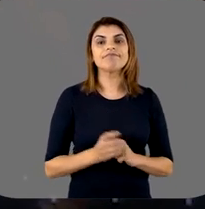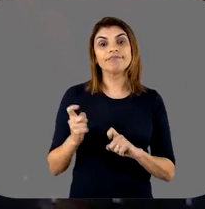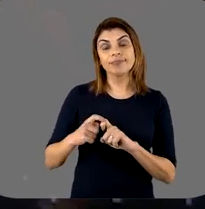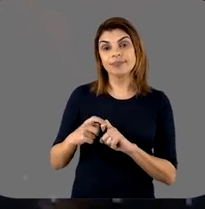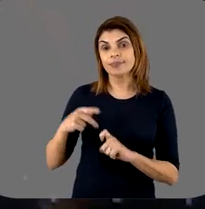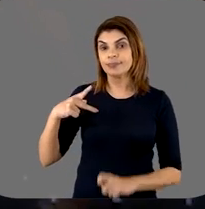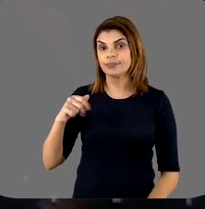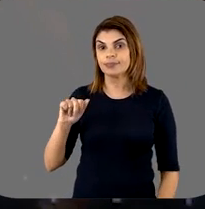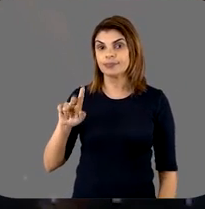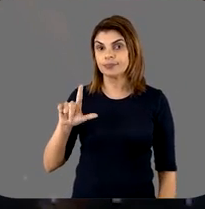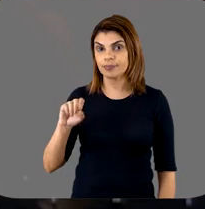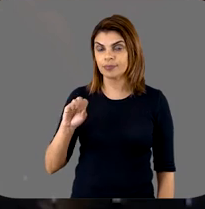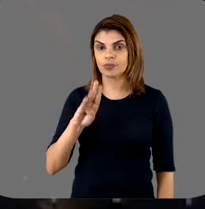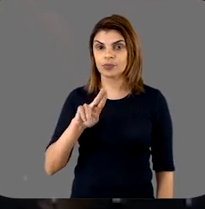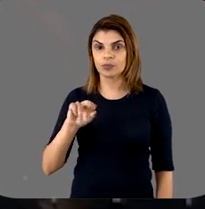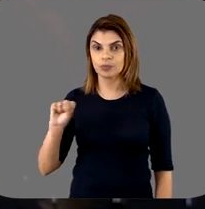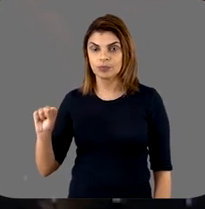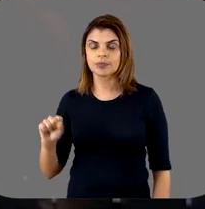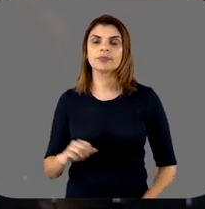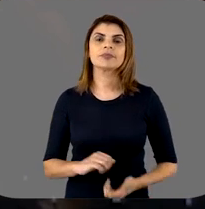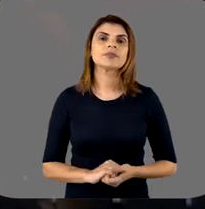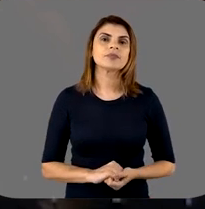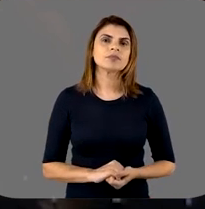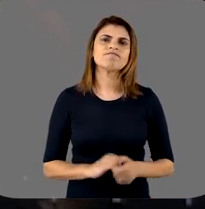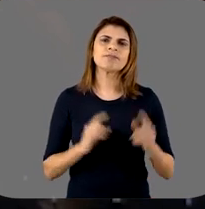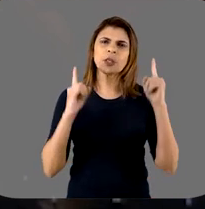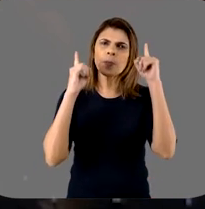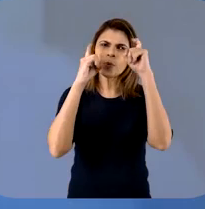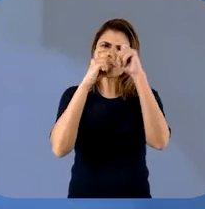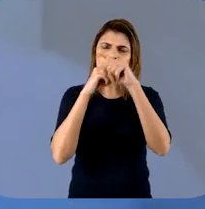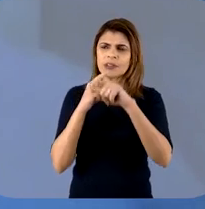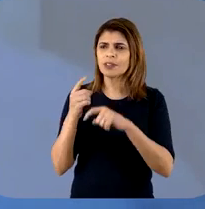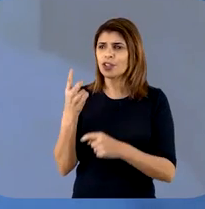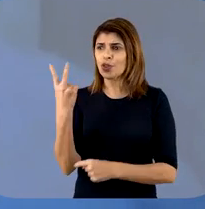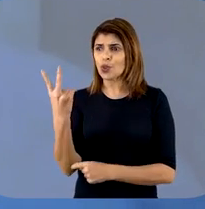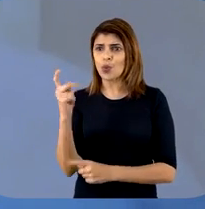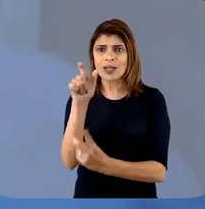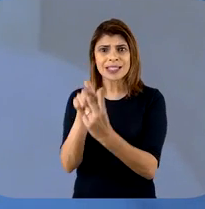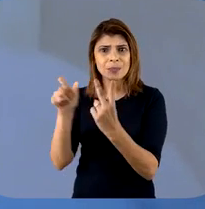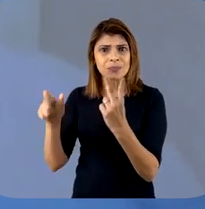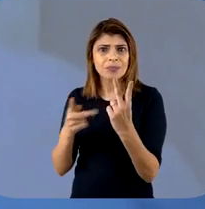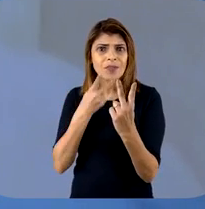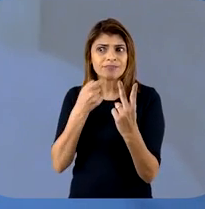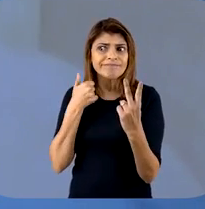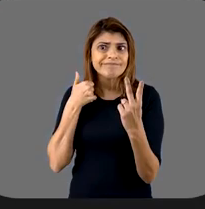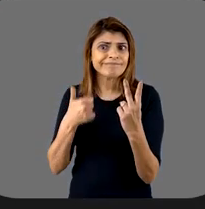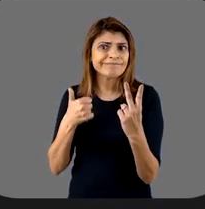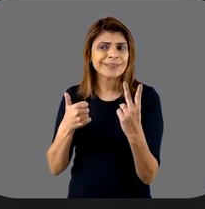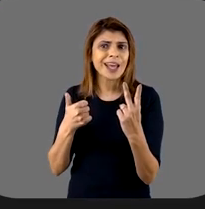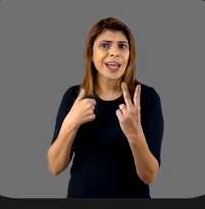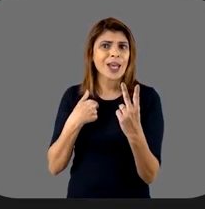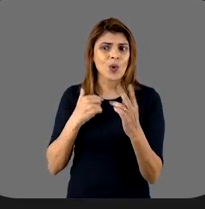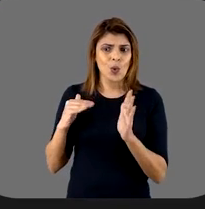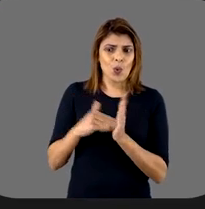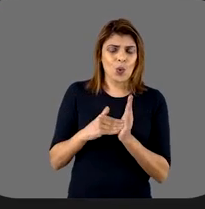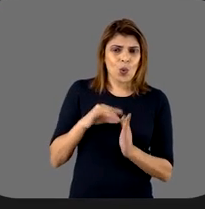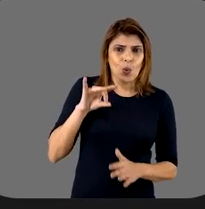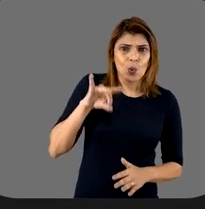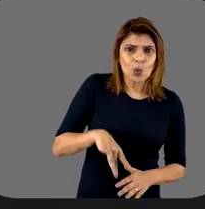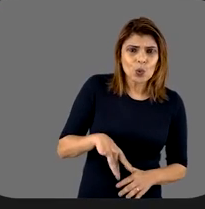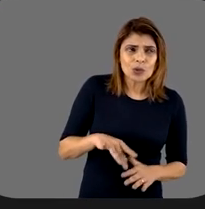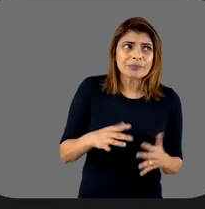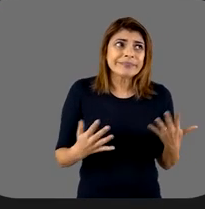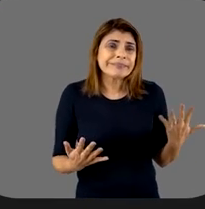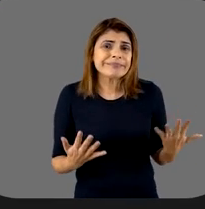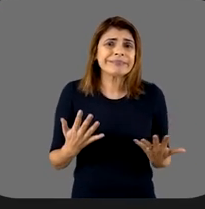Bus, por gentileza. É muito difícil falar depois de dois craques, não é? Me deixaram por último,